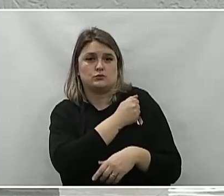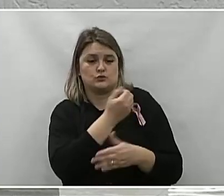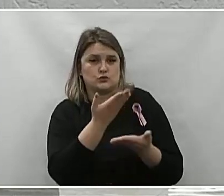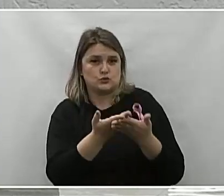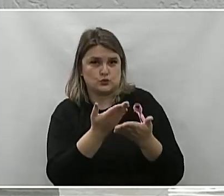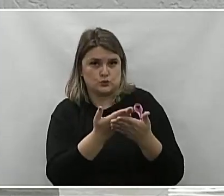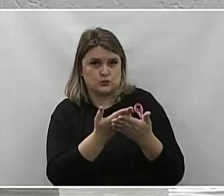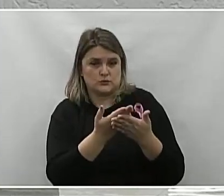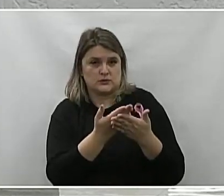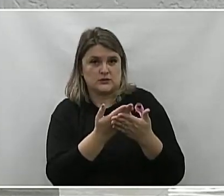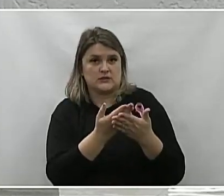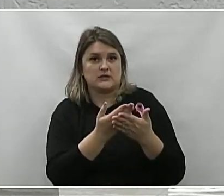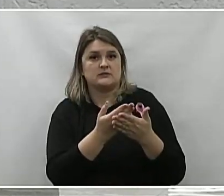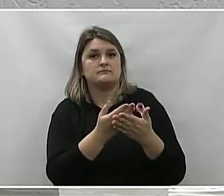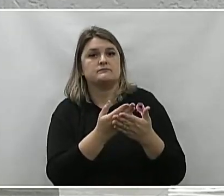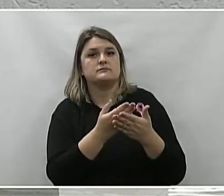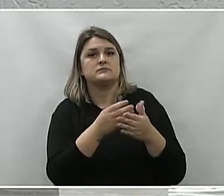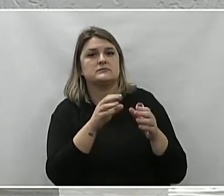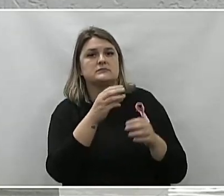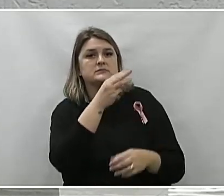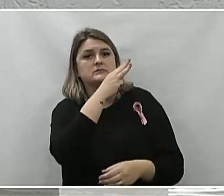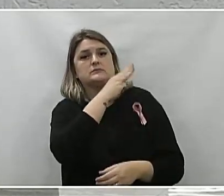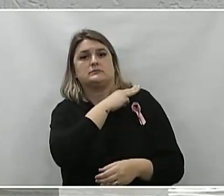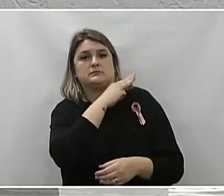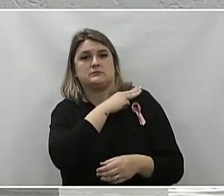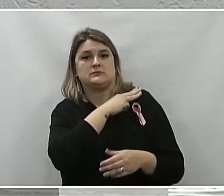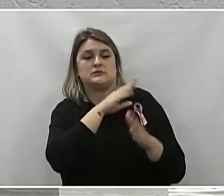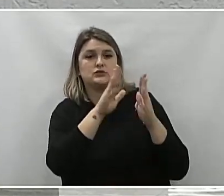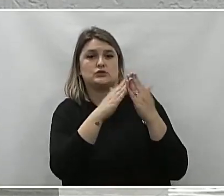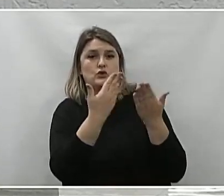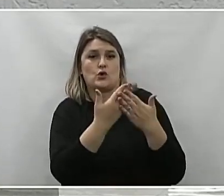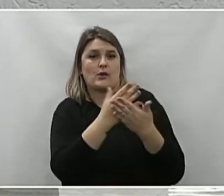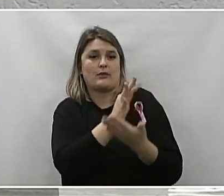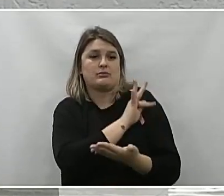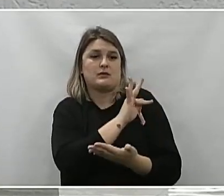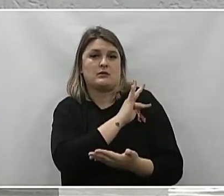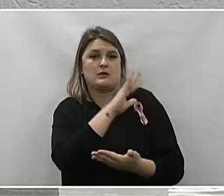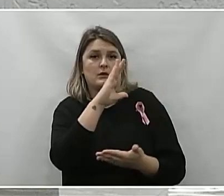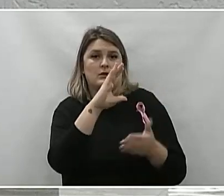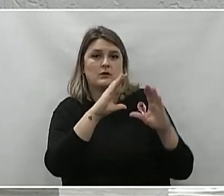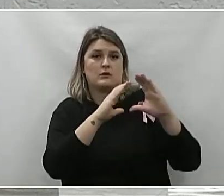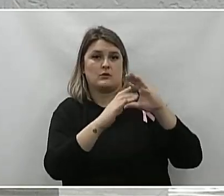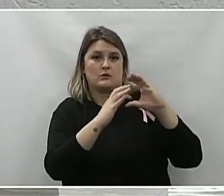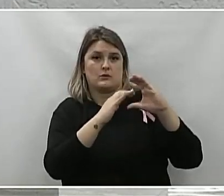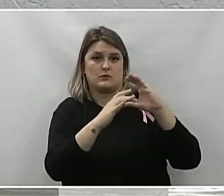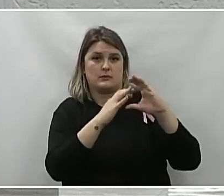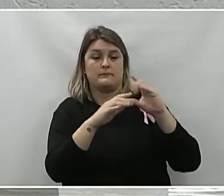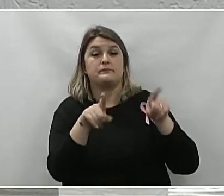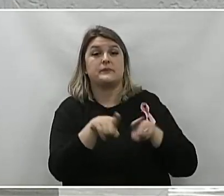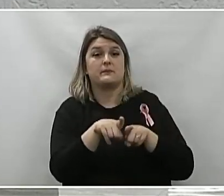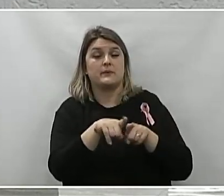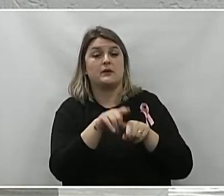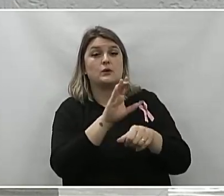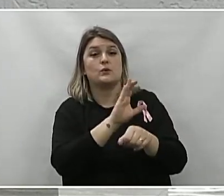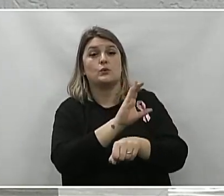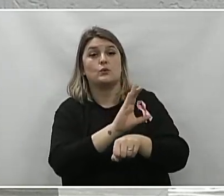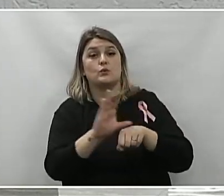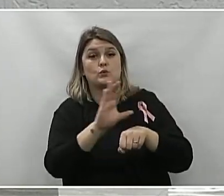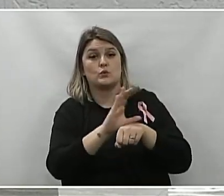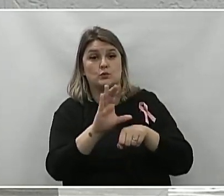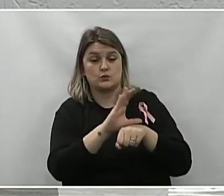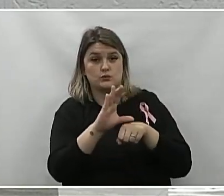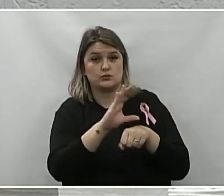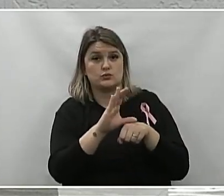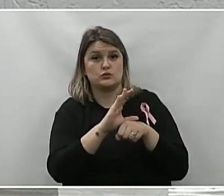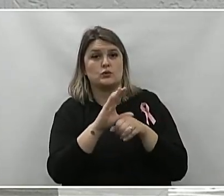turma do ensino médio ofertado pelo Colégio Técnico de União da Vitória com o técnico bem como os cursos ofertados